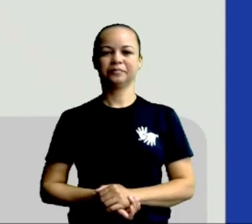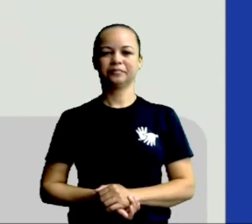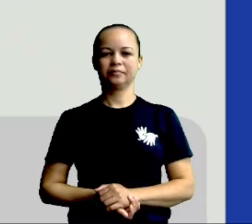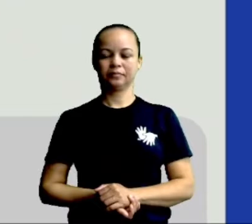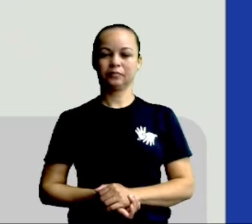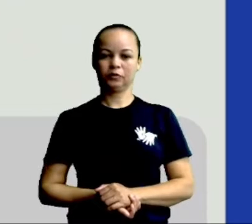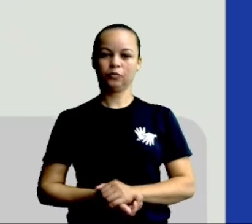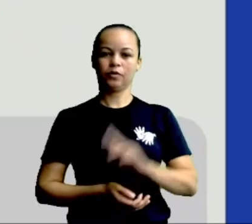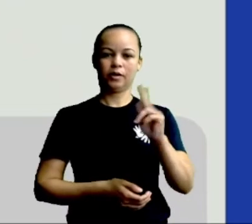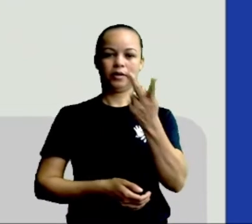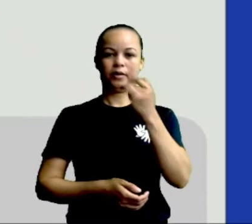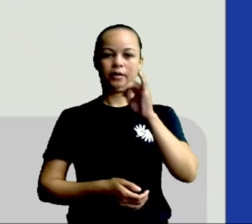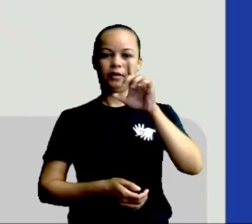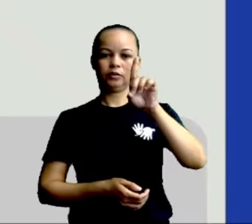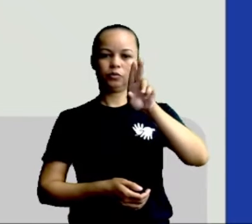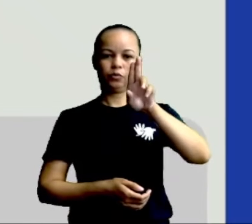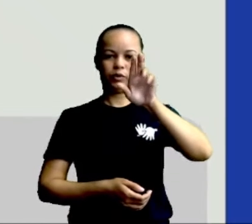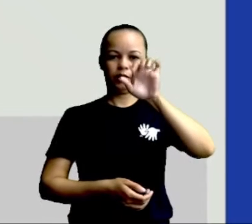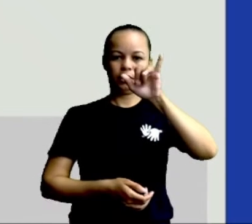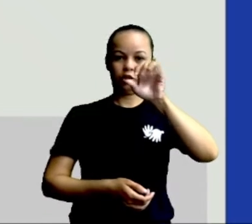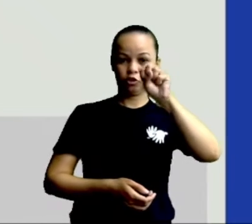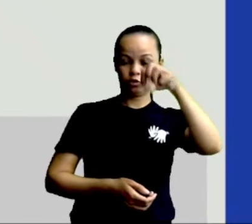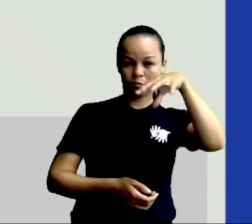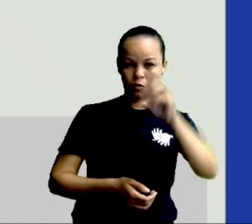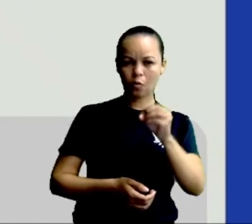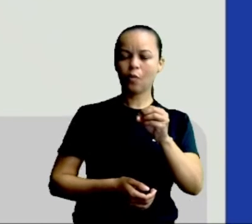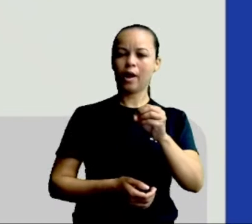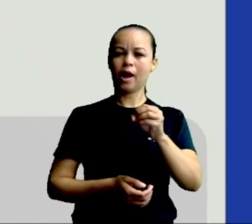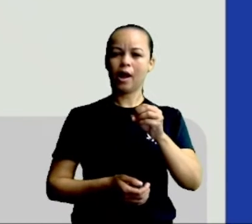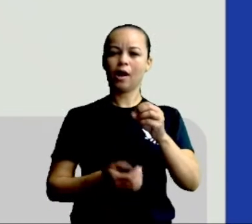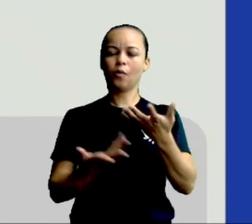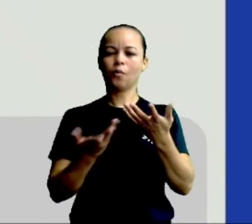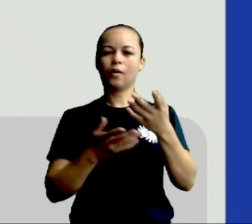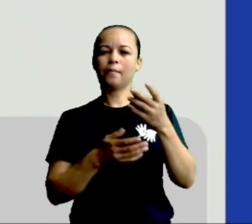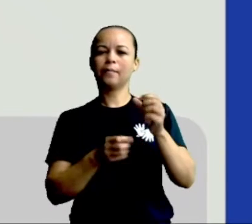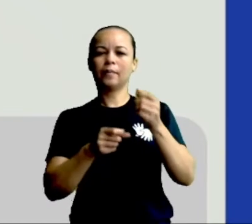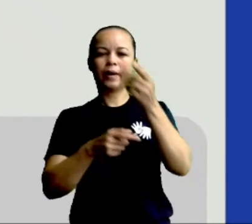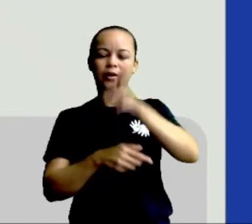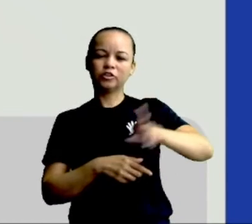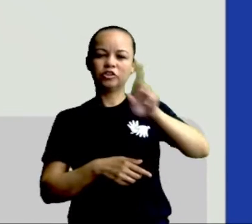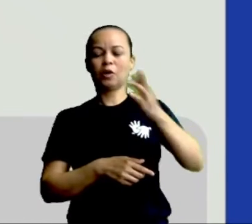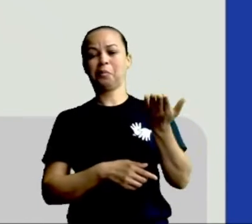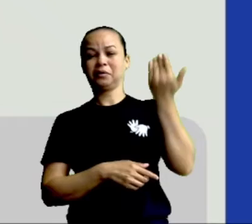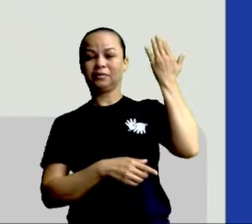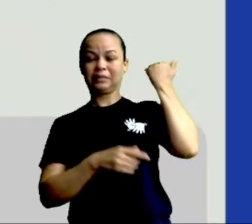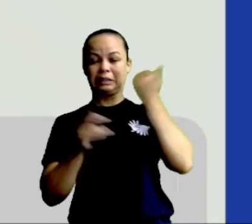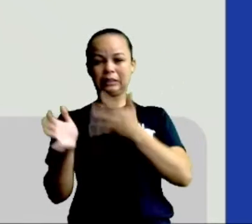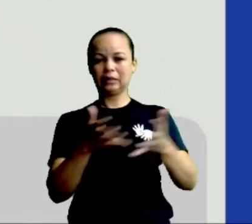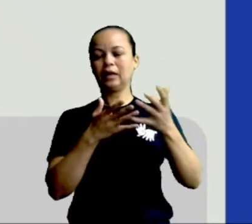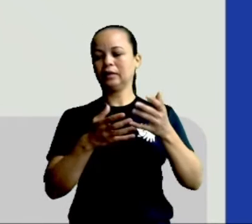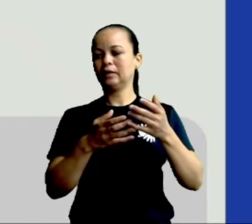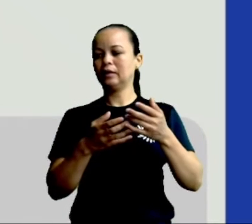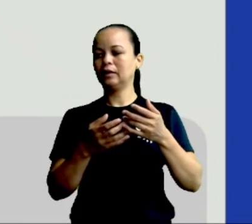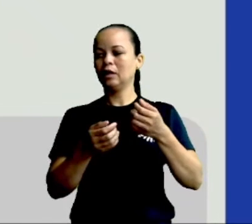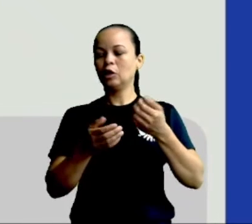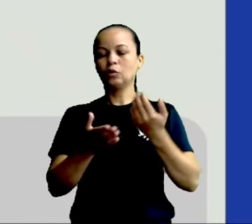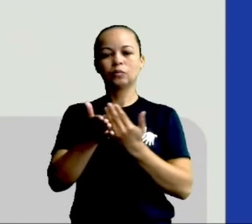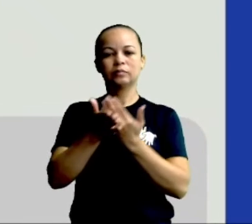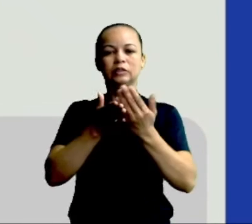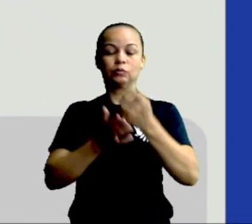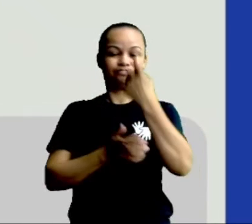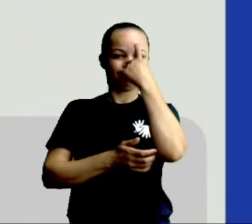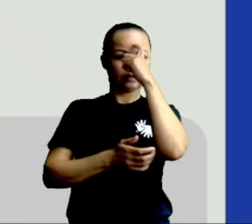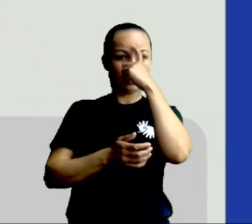O hinduísmo é uma das mais antigas do Oriente Médio, que surgiu na Índia há mais de 3.000 anos.